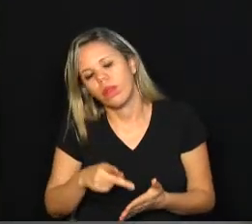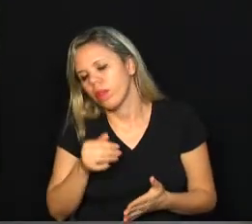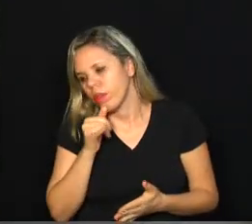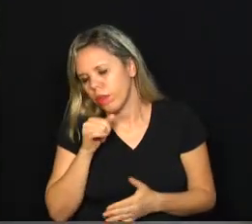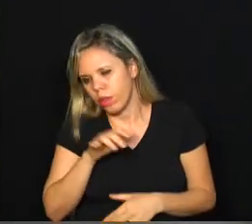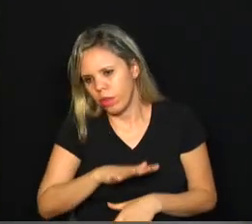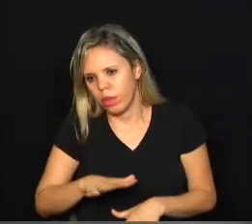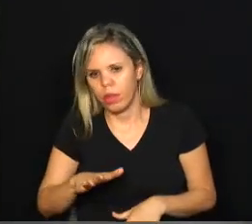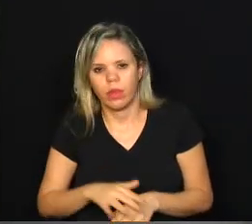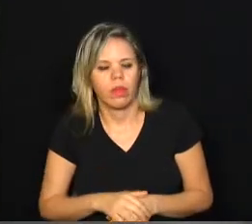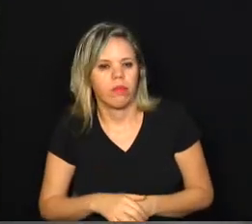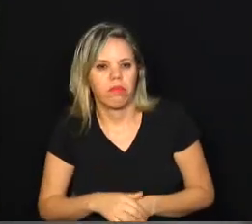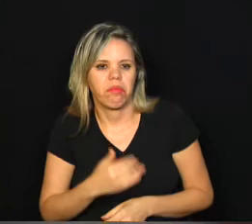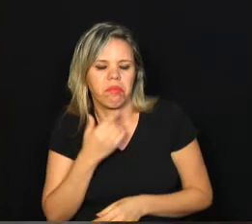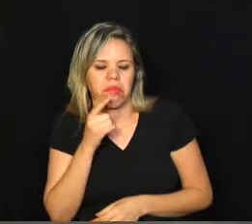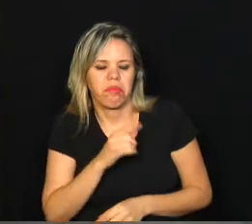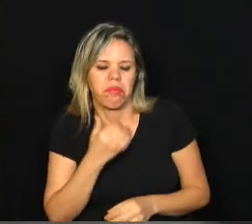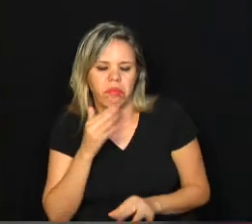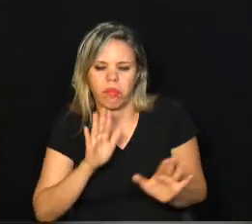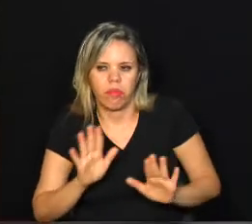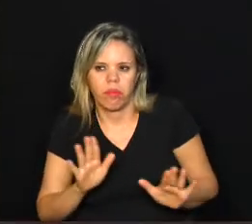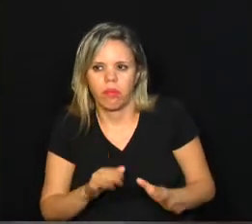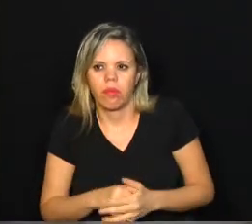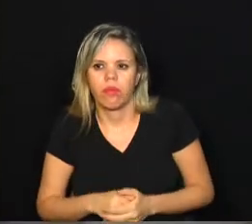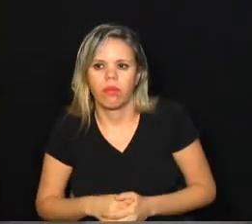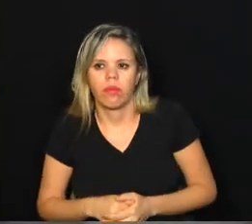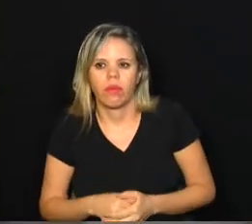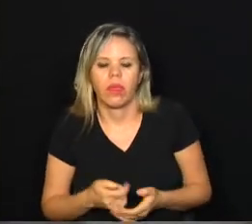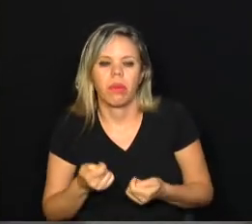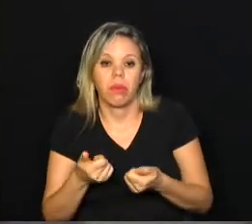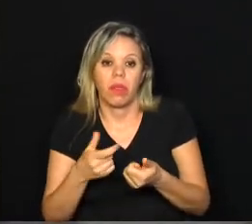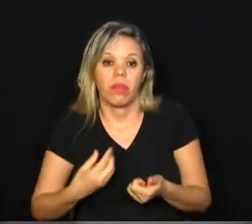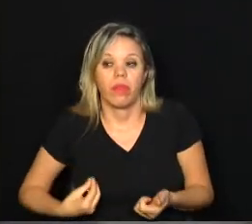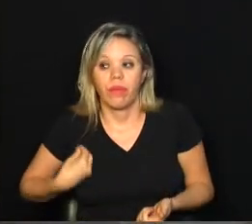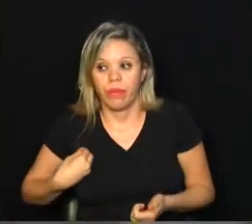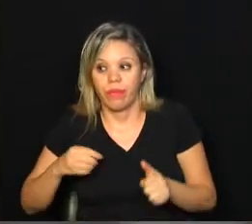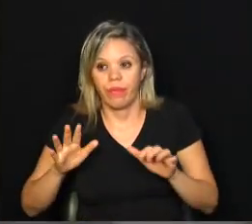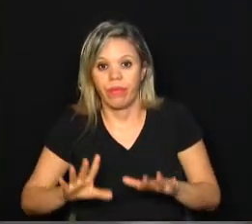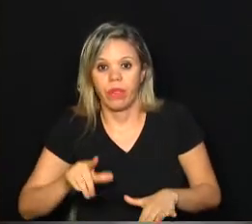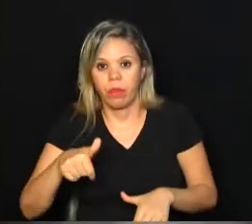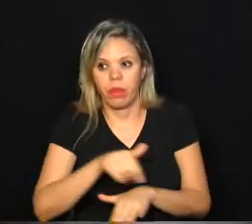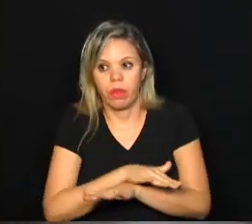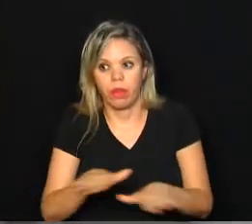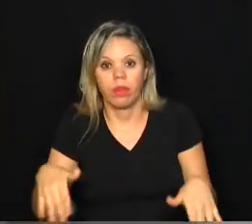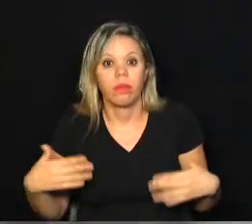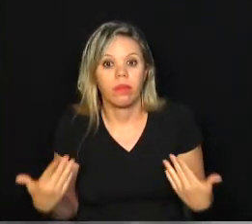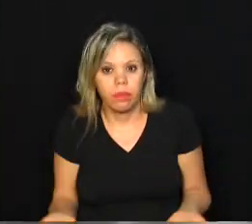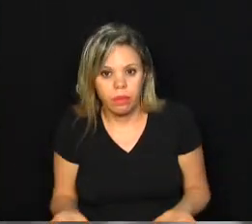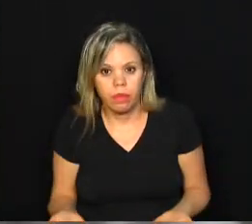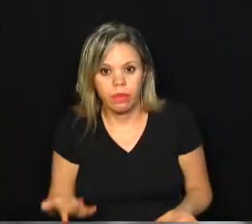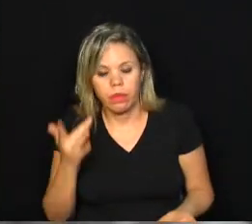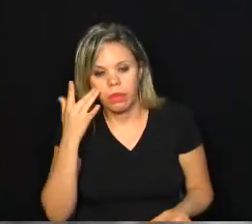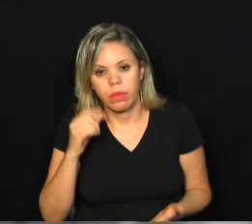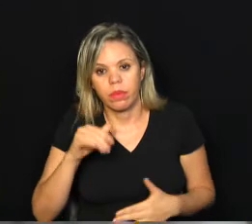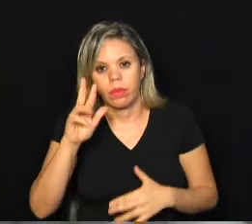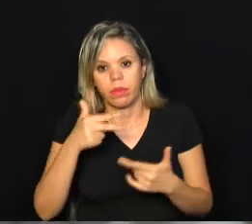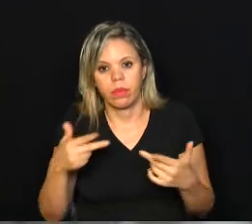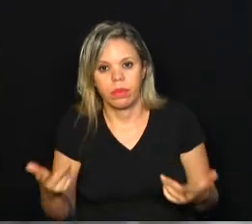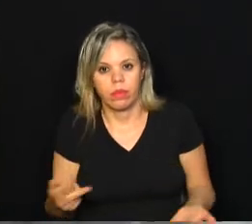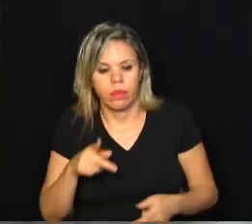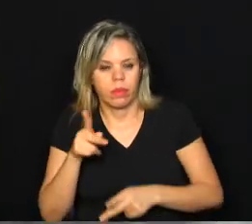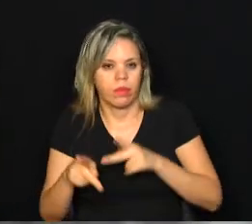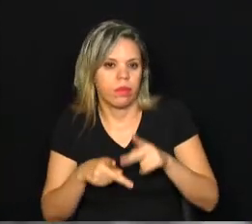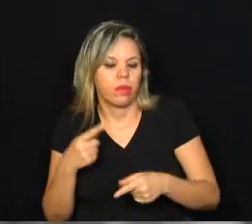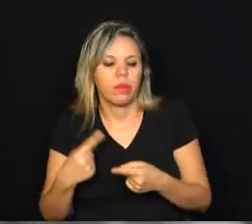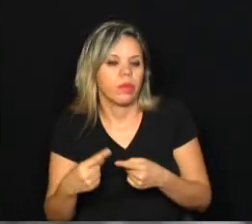geral, não levando a muito. Uma exploração que, enquanto o benefício existe, fica, depois acaba. Então, eu acho que tem muito mais coisas. Por